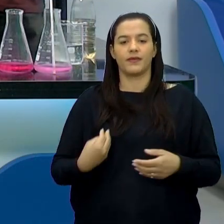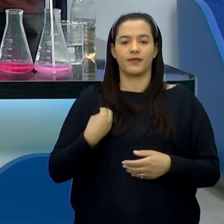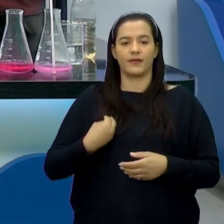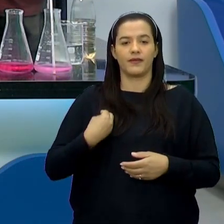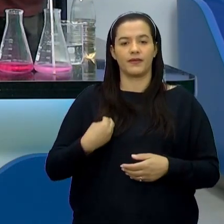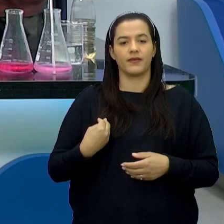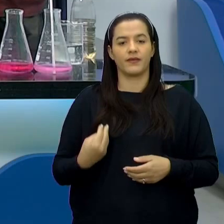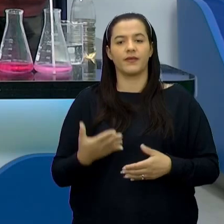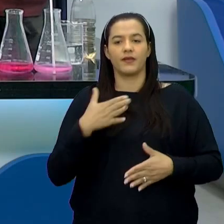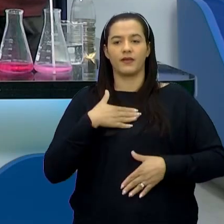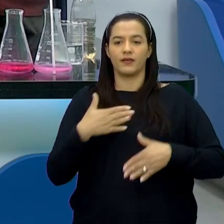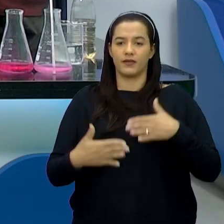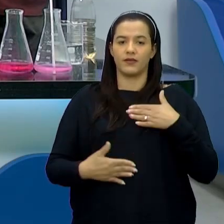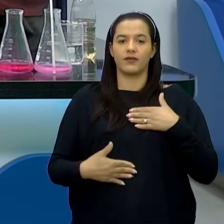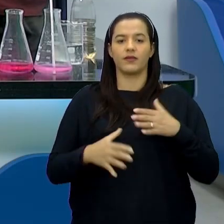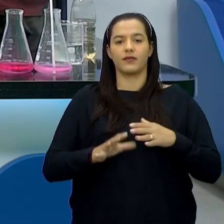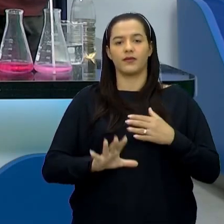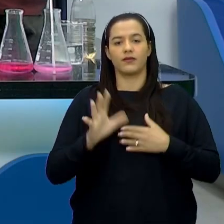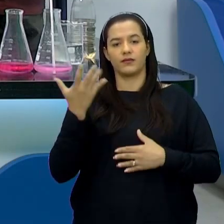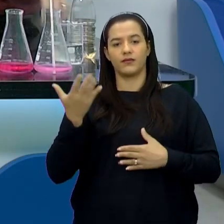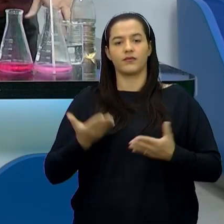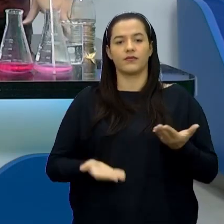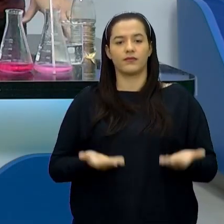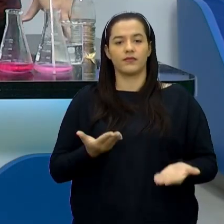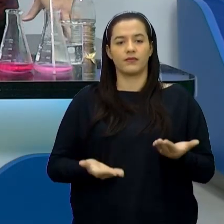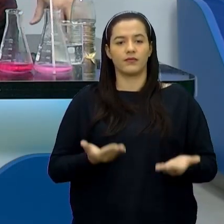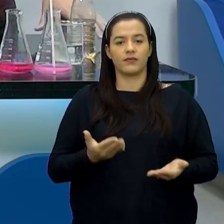ali a reação funcionando. Você sabia?